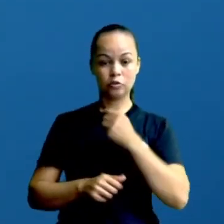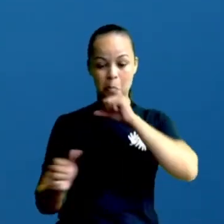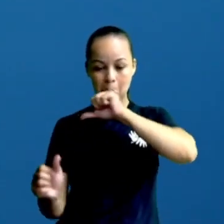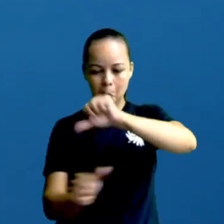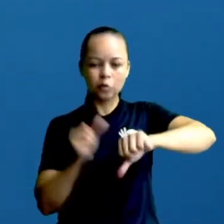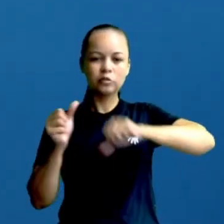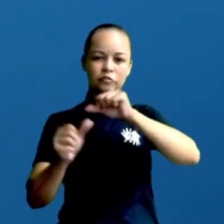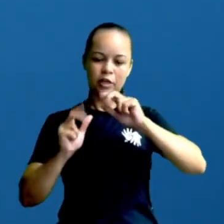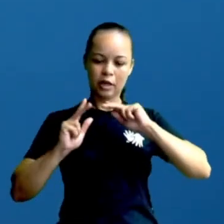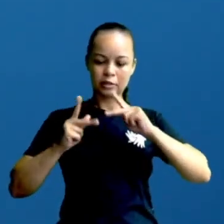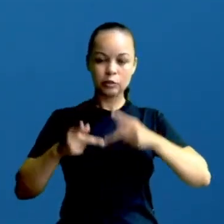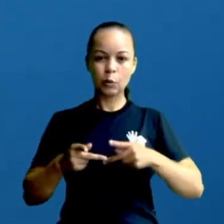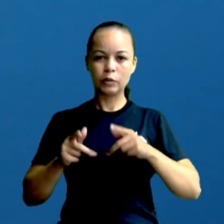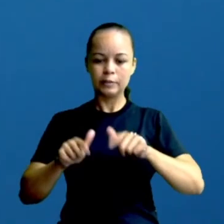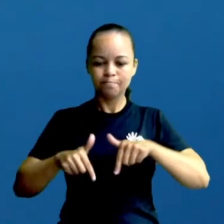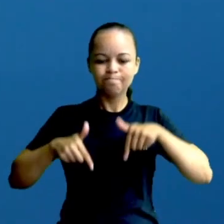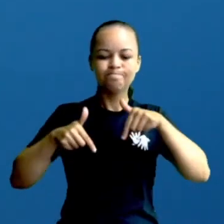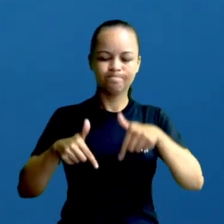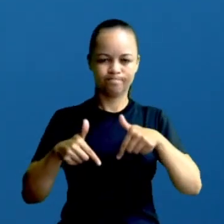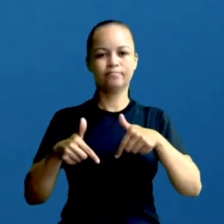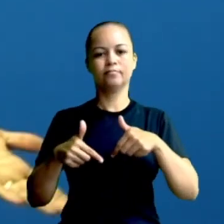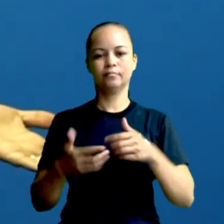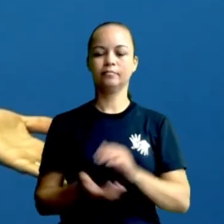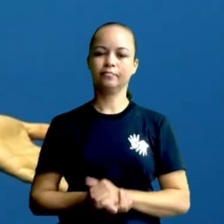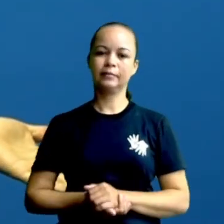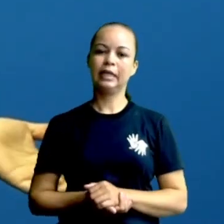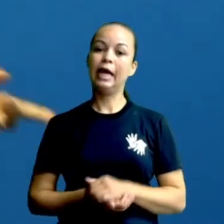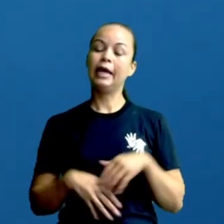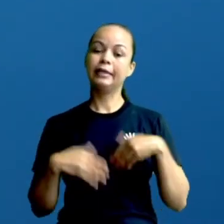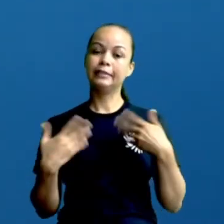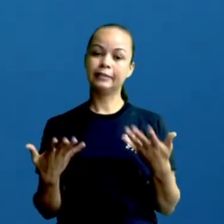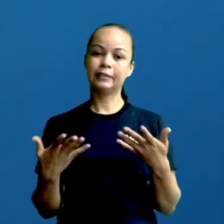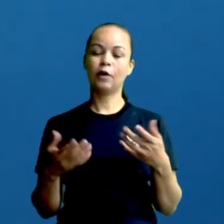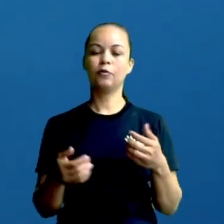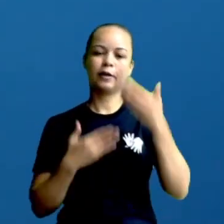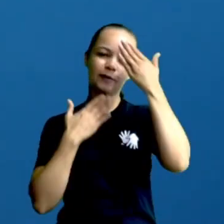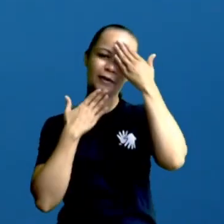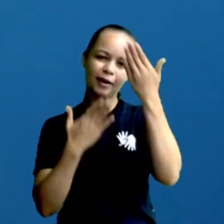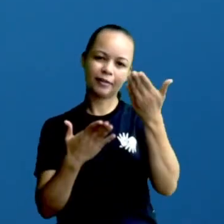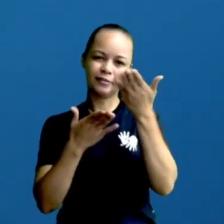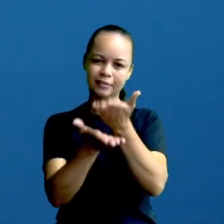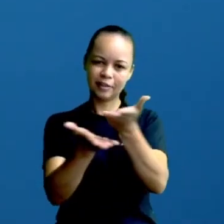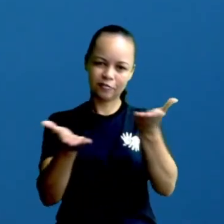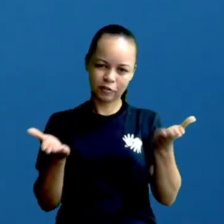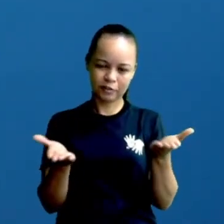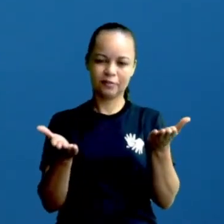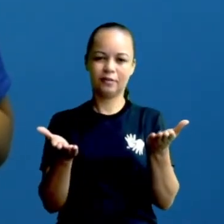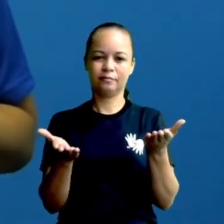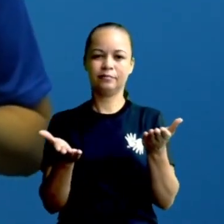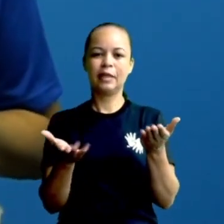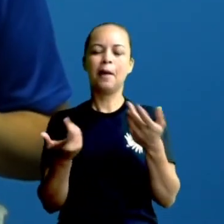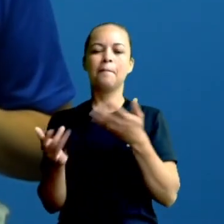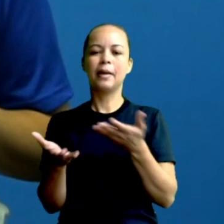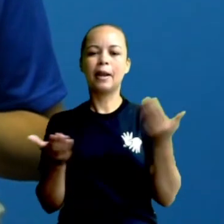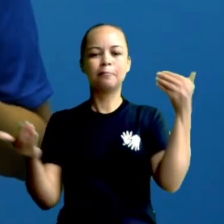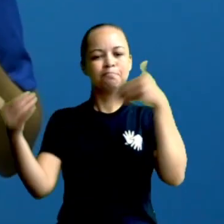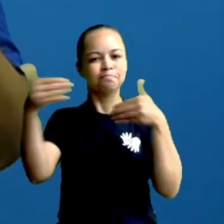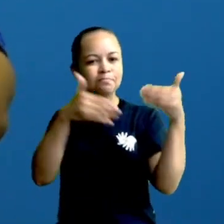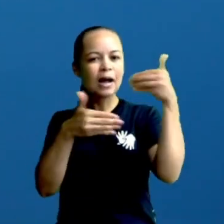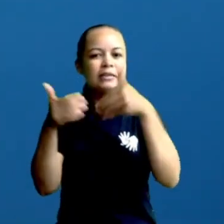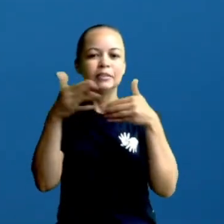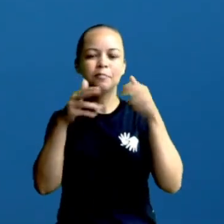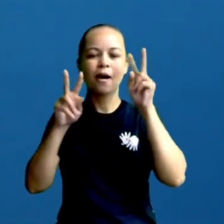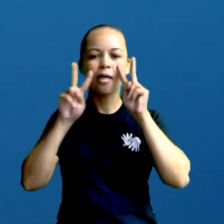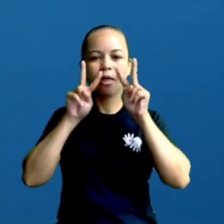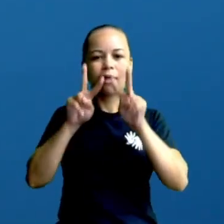e nossas atitudes. Certo, gente? Por hoje é só. Eu queria agradecer a vocês pela participação e